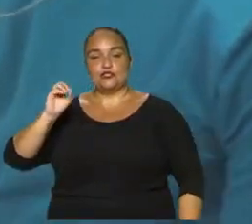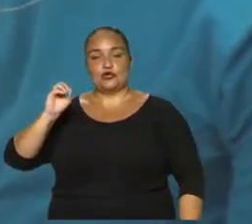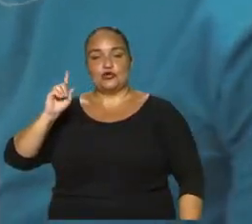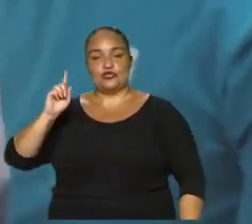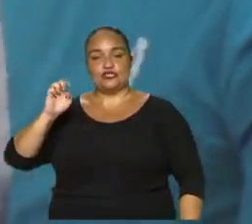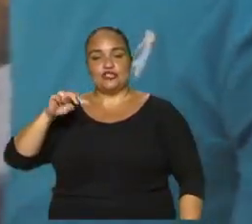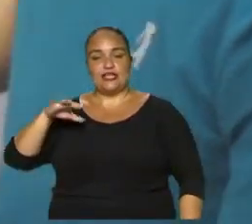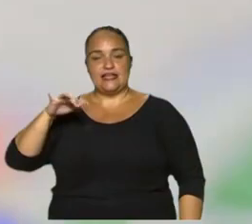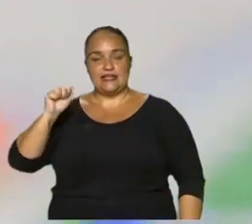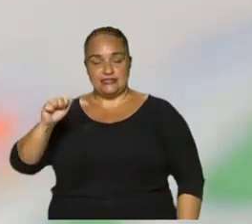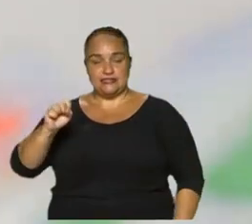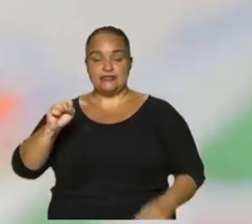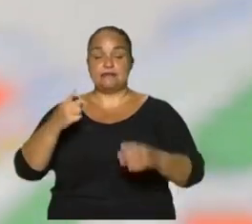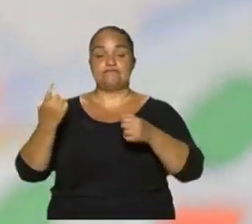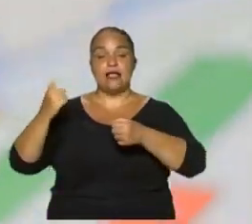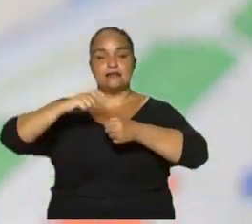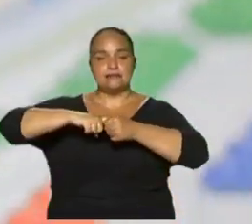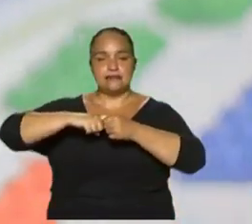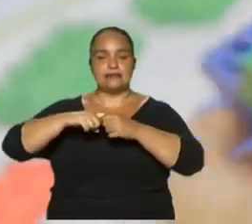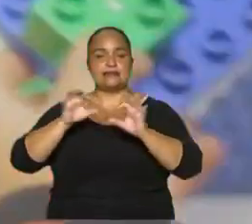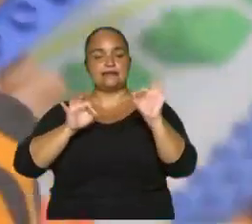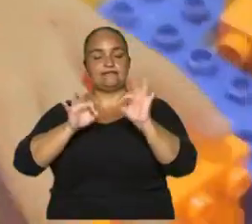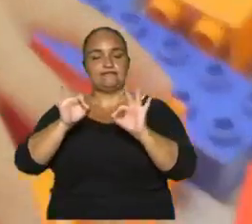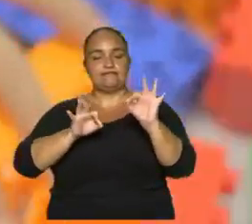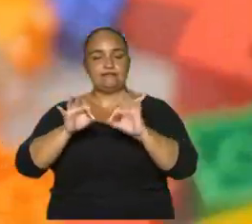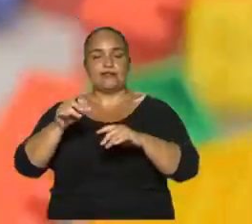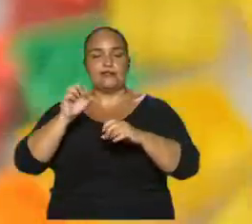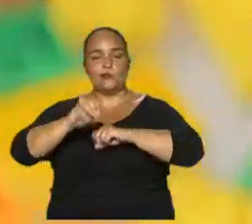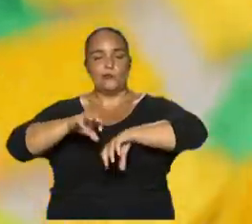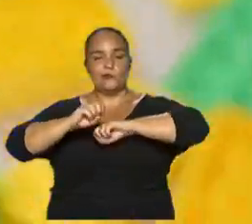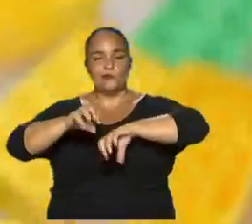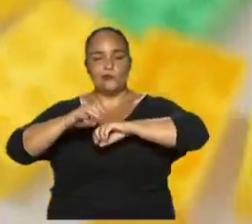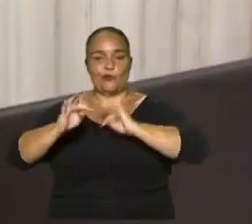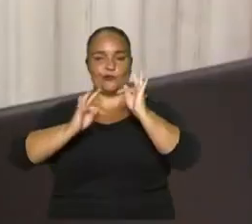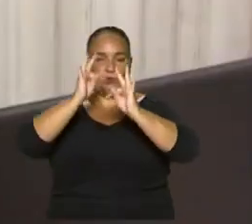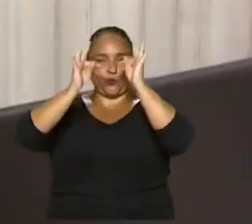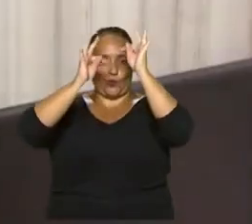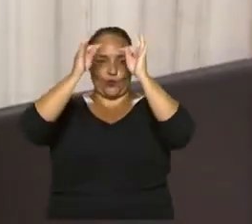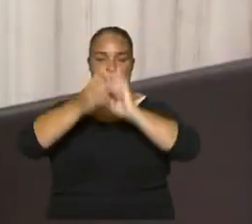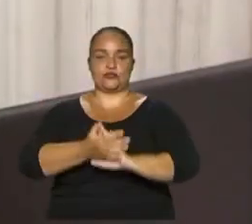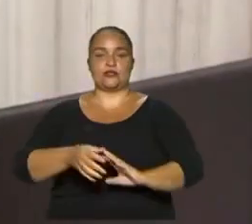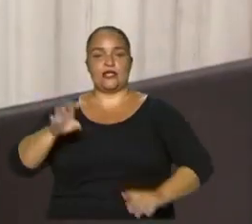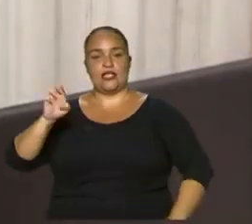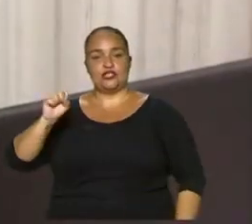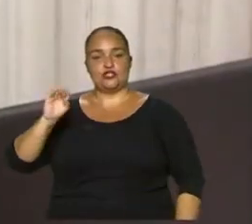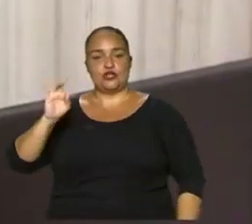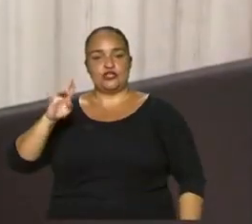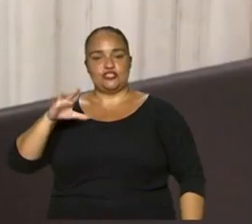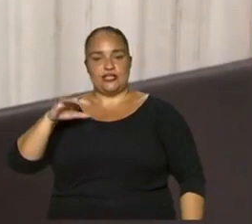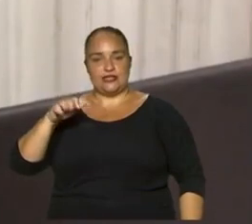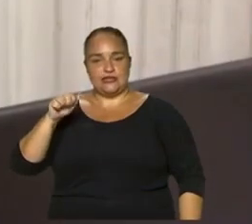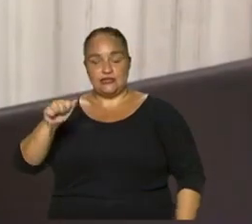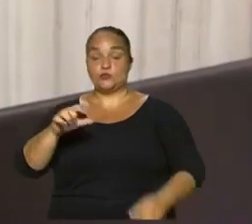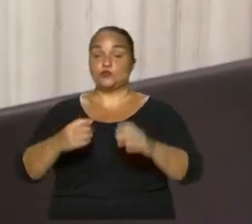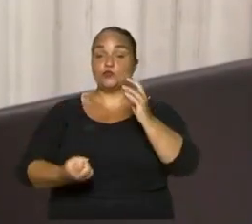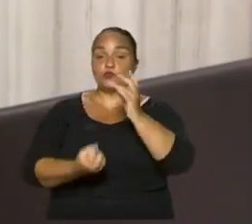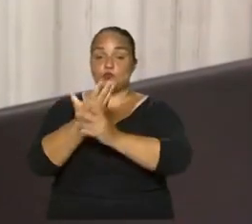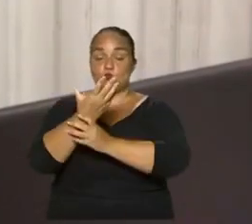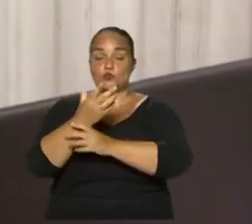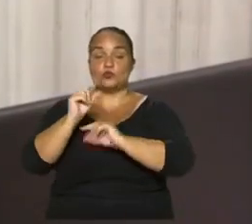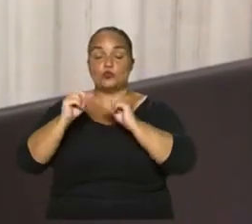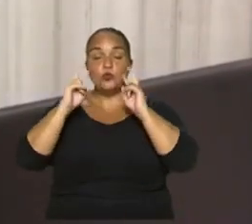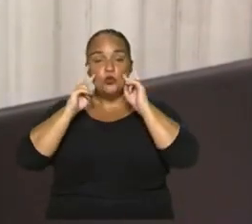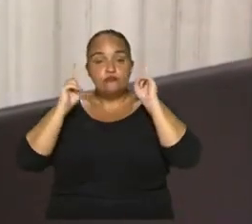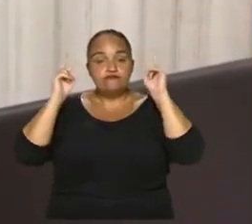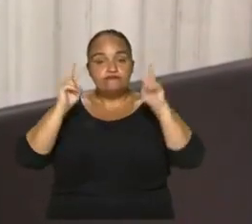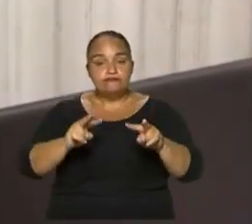uma parceria de ferramentas educacionais e tecnológicas. O Estrogênias surgiu por meio da